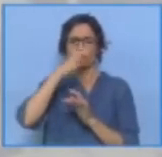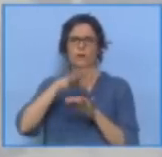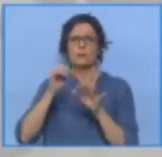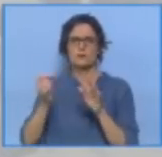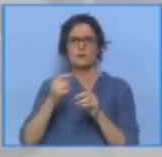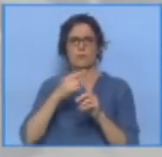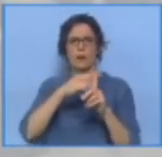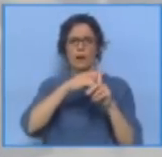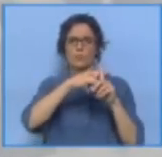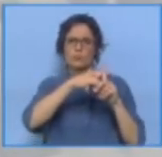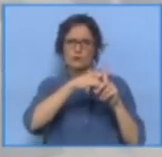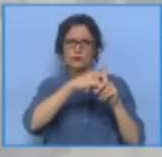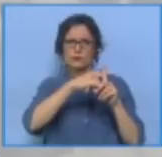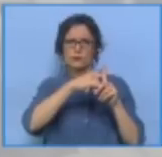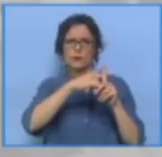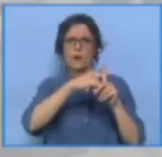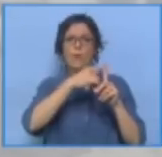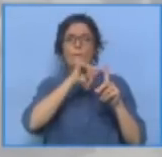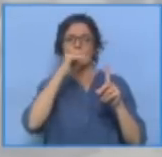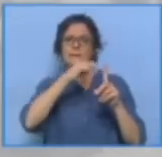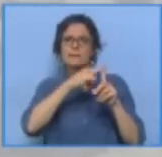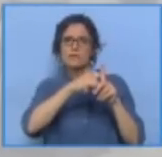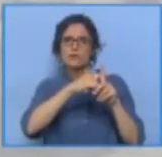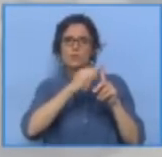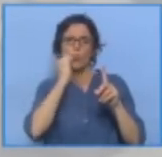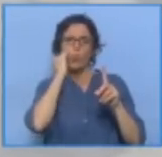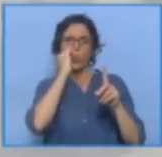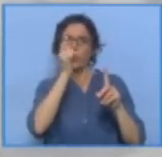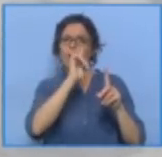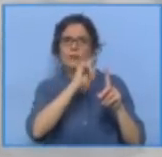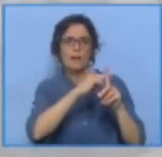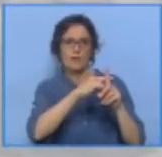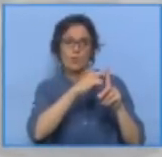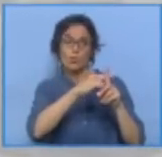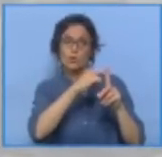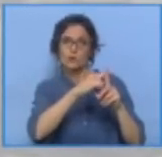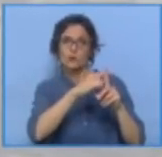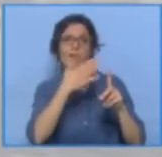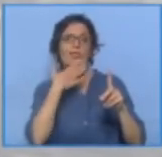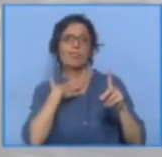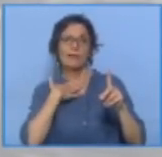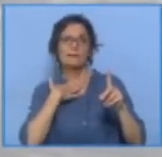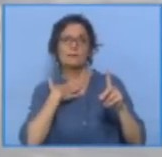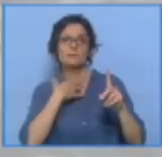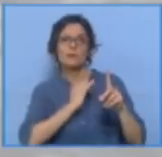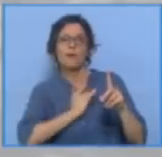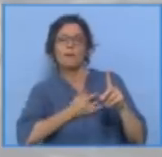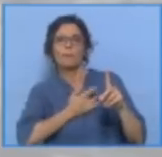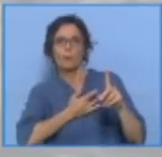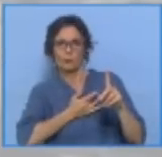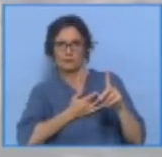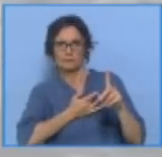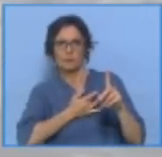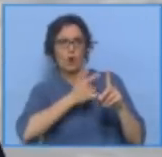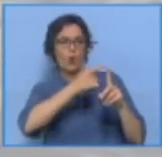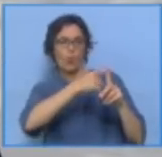no sentido da dor, mas eu vejo-a no sentido do amor. É uma cruz que liberta, não é uma cruz que